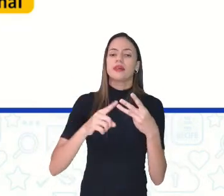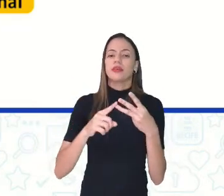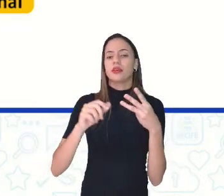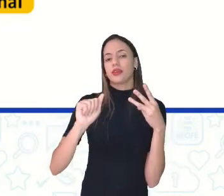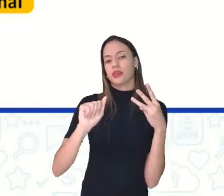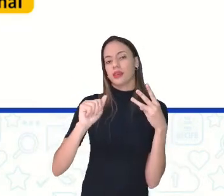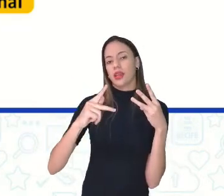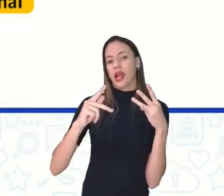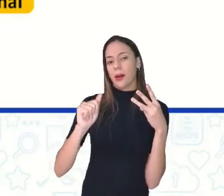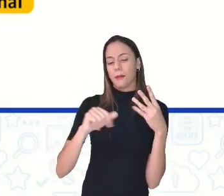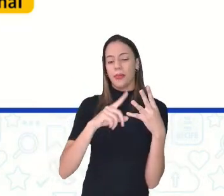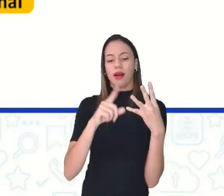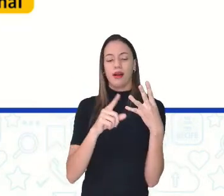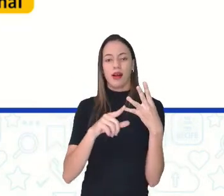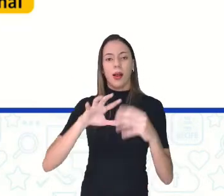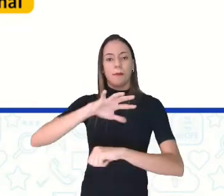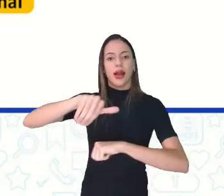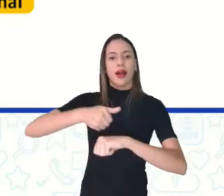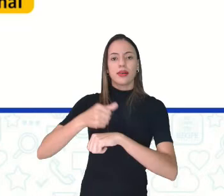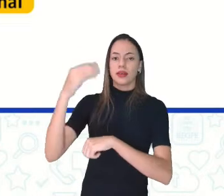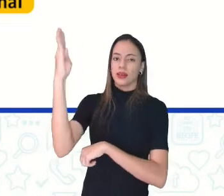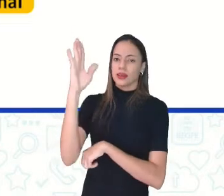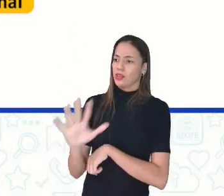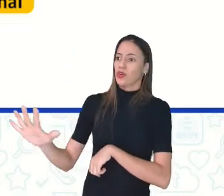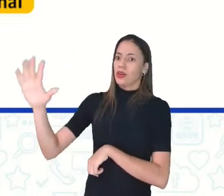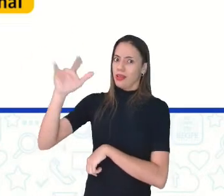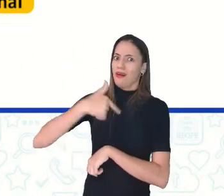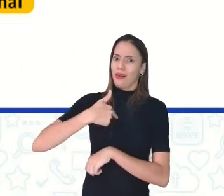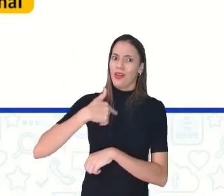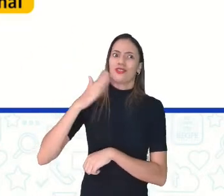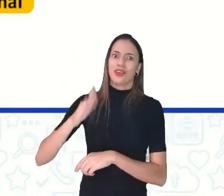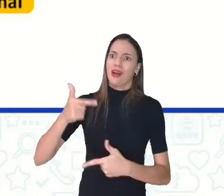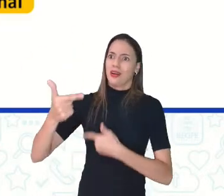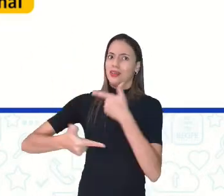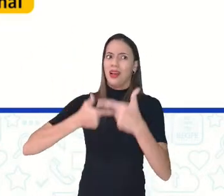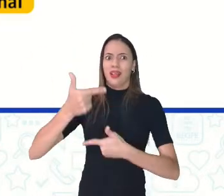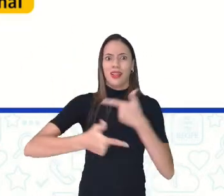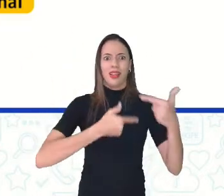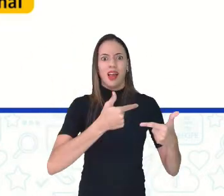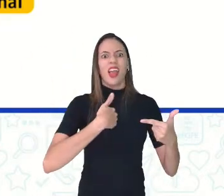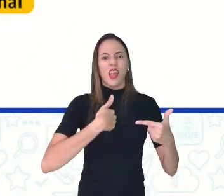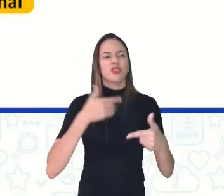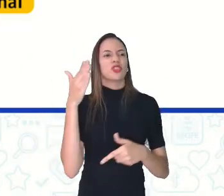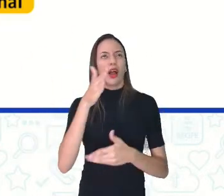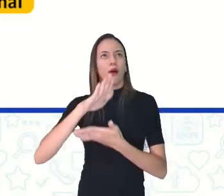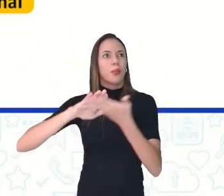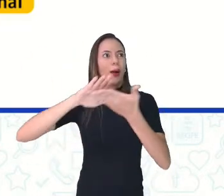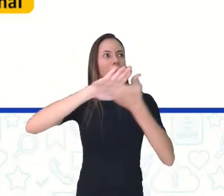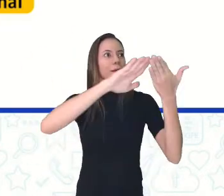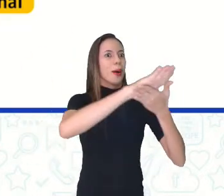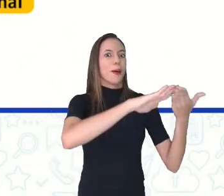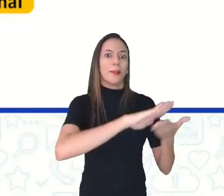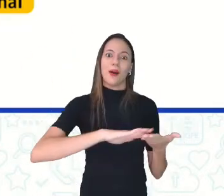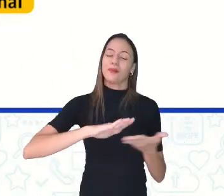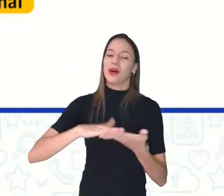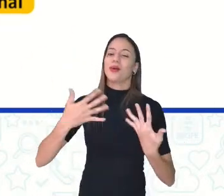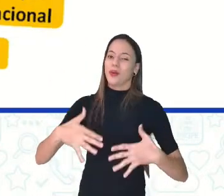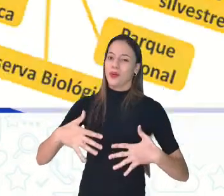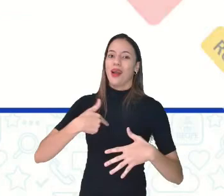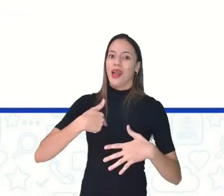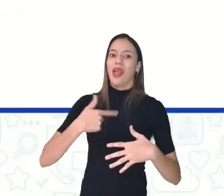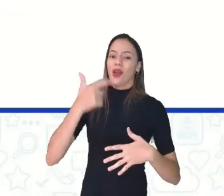né, Parque Nacional, Estação Ecológica. A prof já andou bastante, viu? Já. Bióloga de campo, viu?